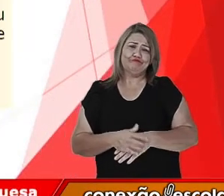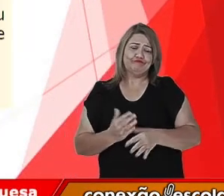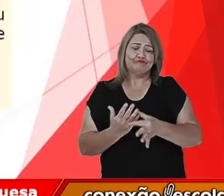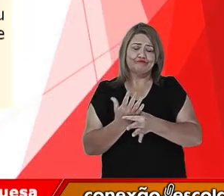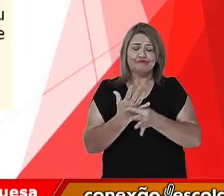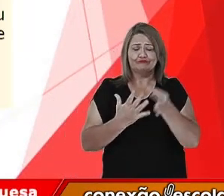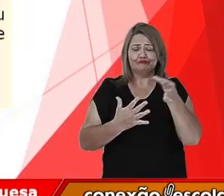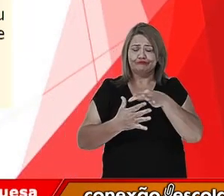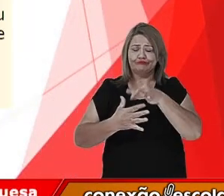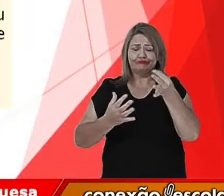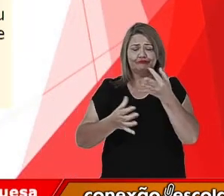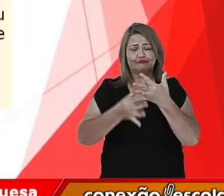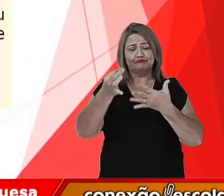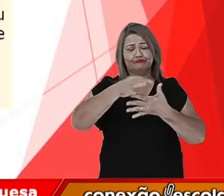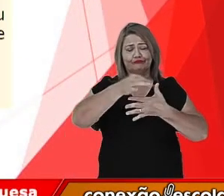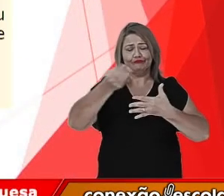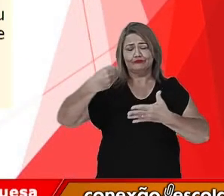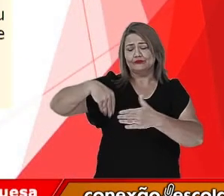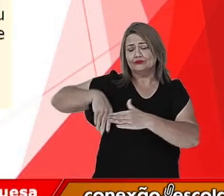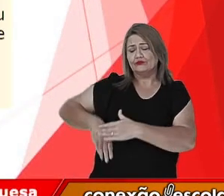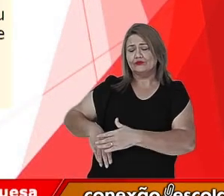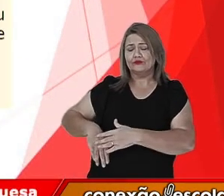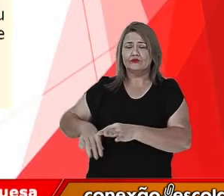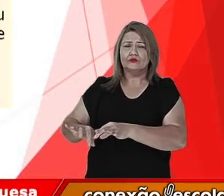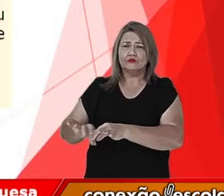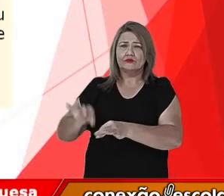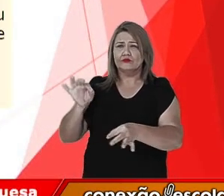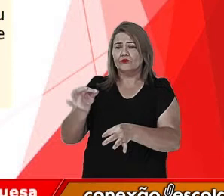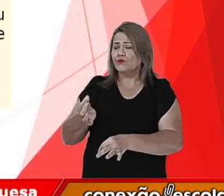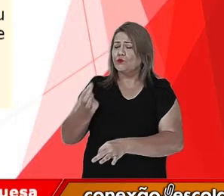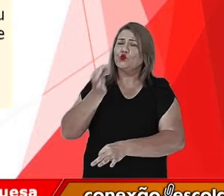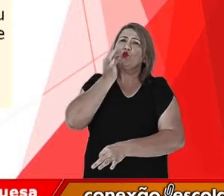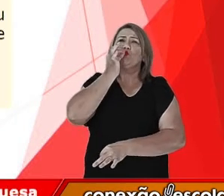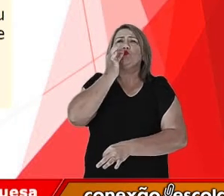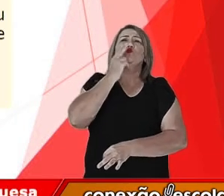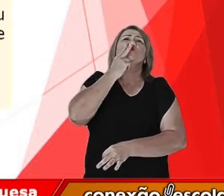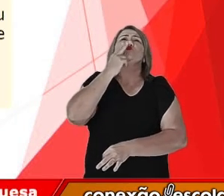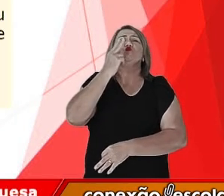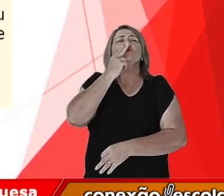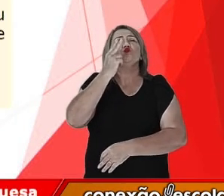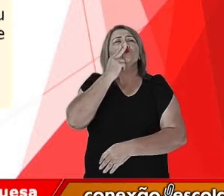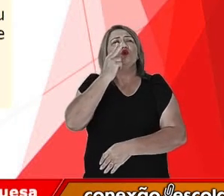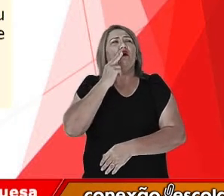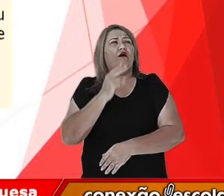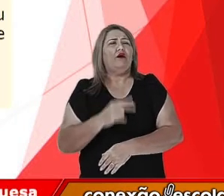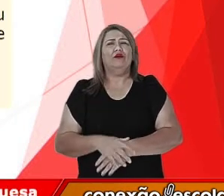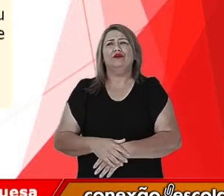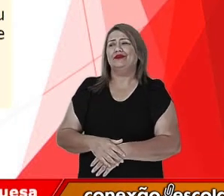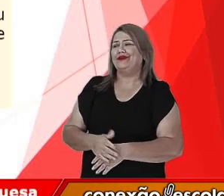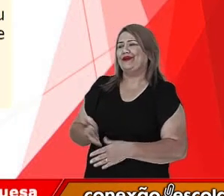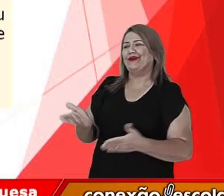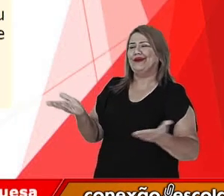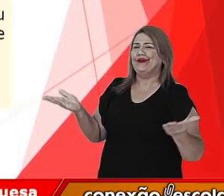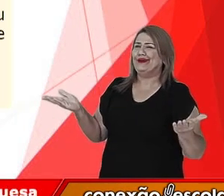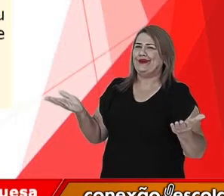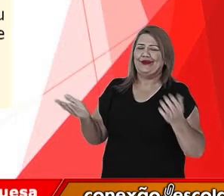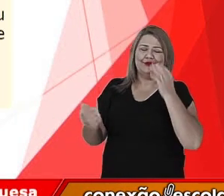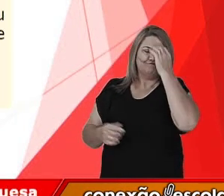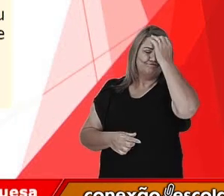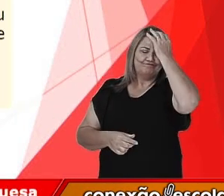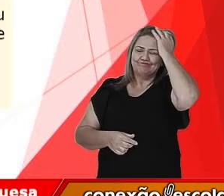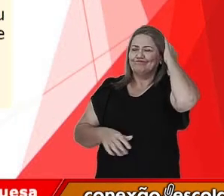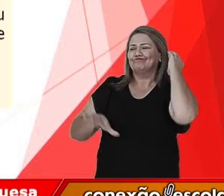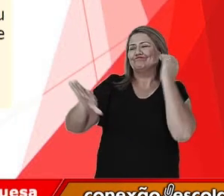bolsa. Tirou um cigarro. Hein? Ah, Raquel. E ele tomou-a pelo braço